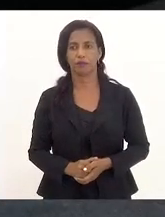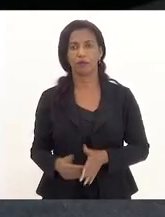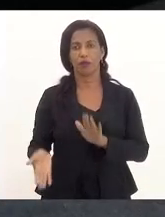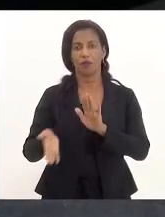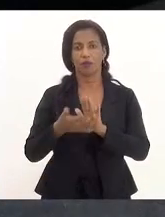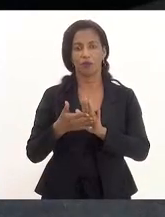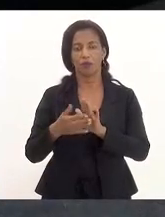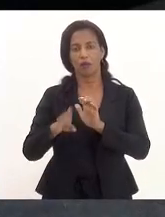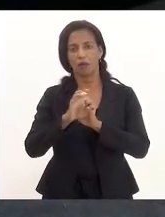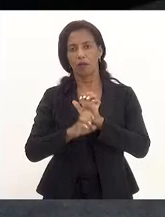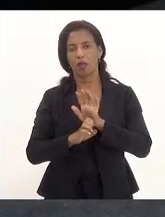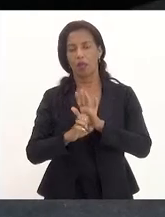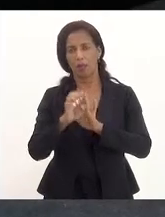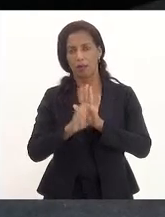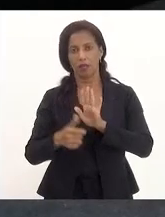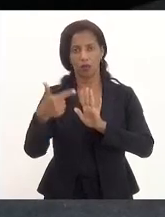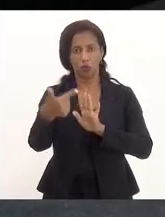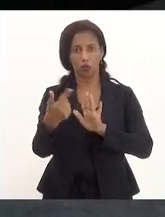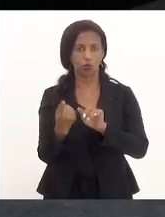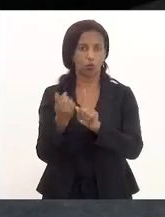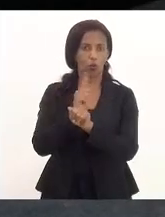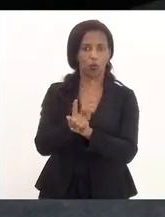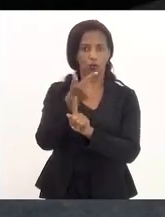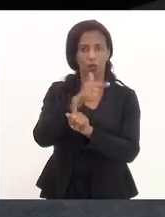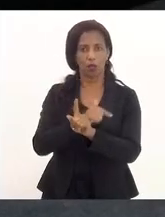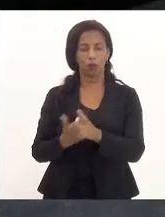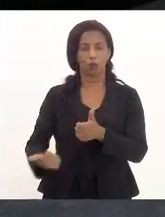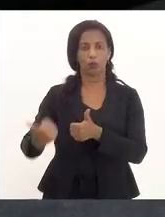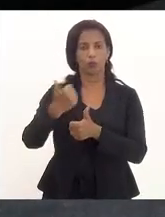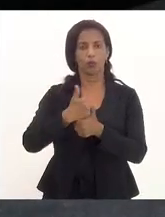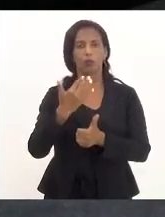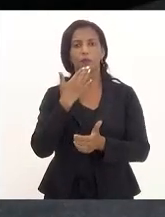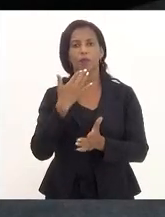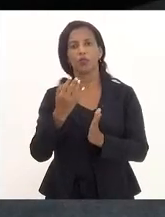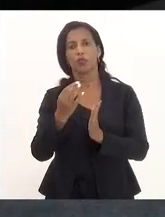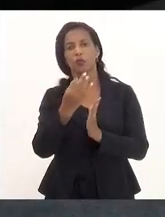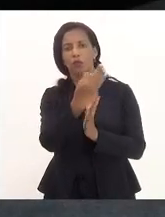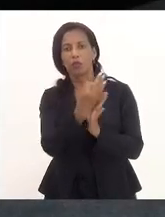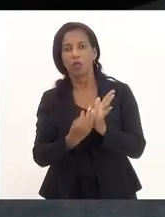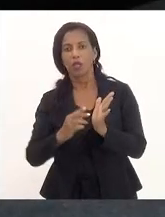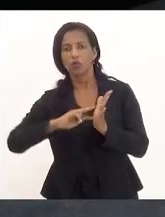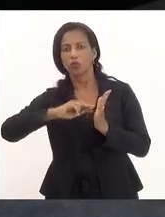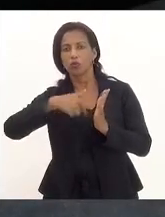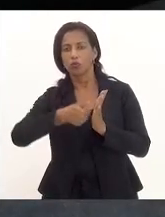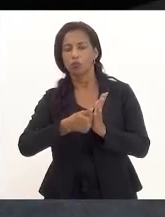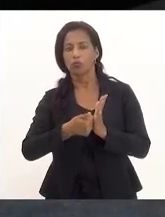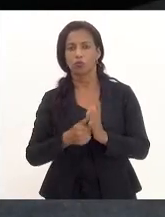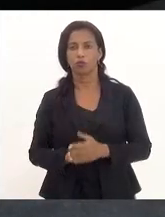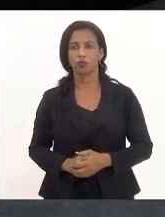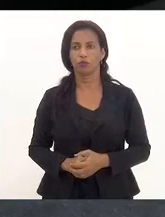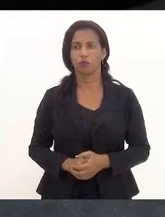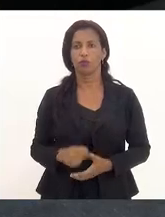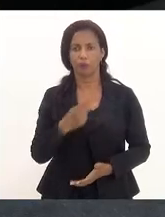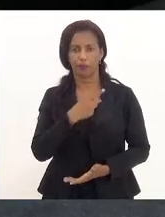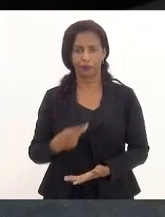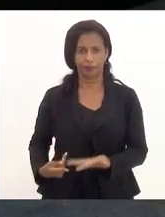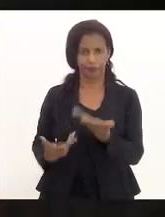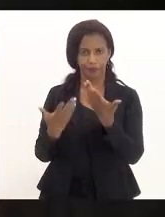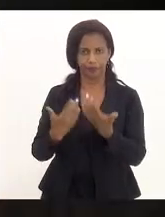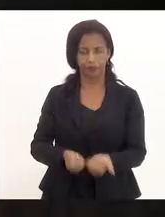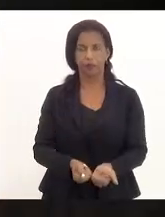Favorável a emenda 2, contrário às demais emendas, concluindo por substitutivo e pedindo forma final de redação. Que a presidência defere.